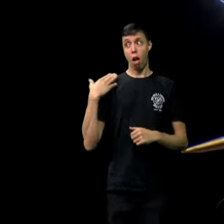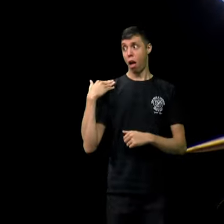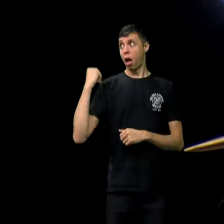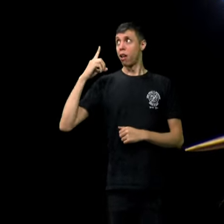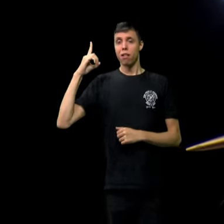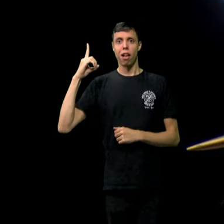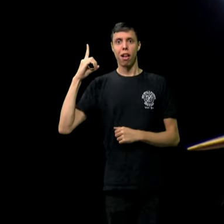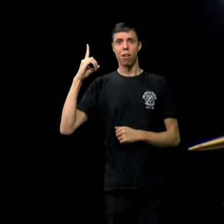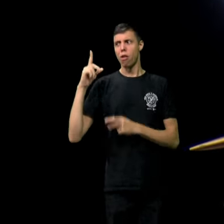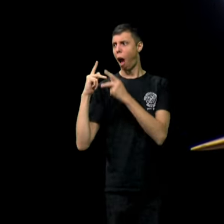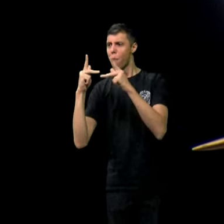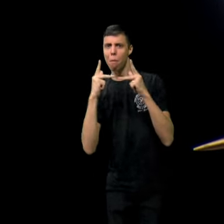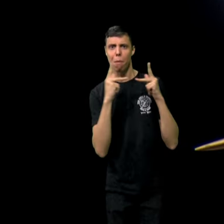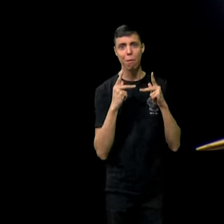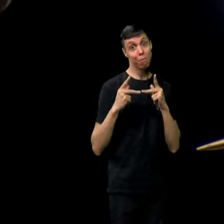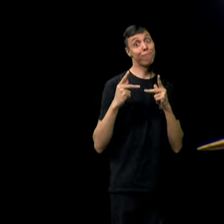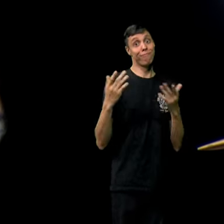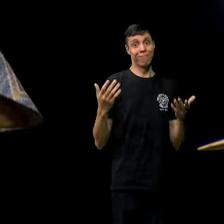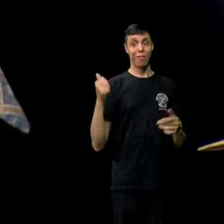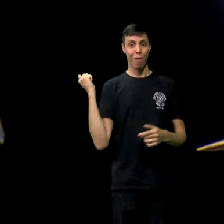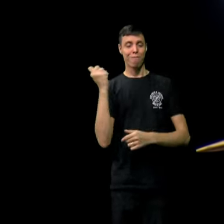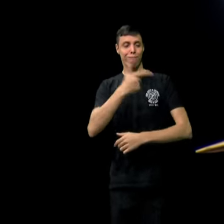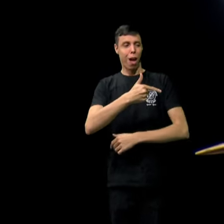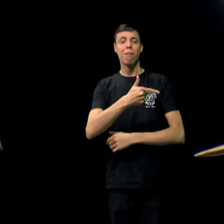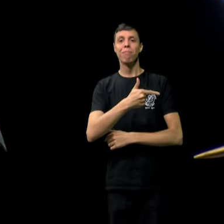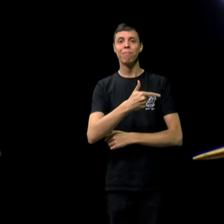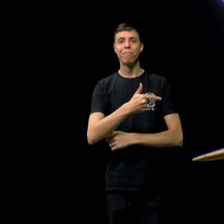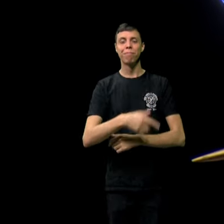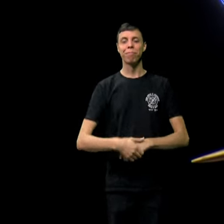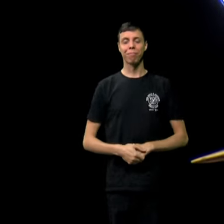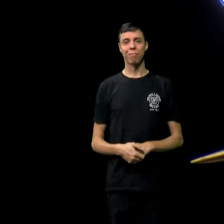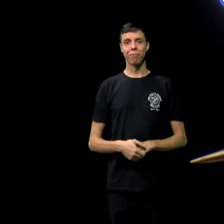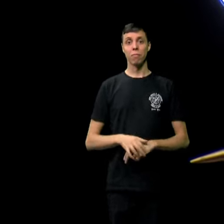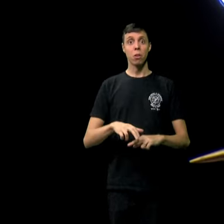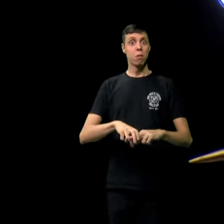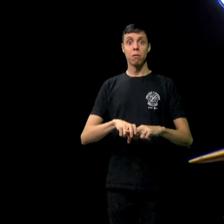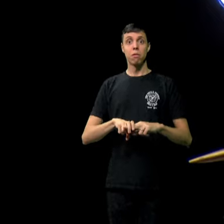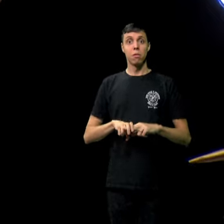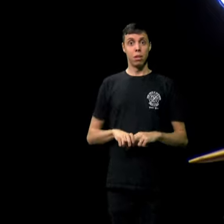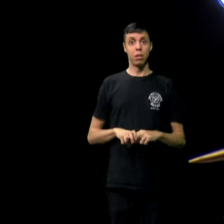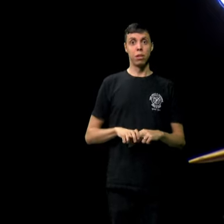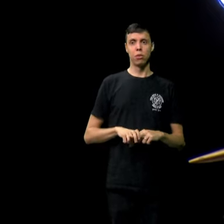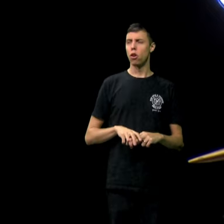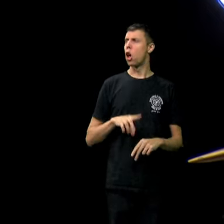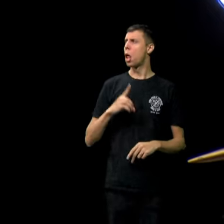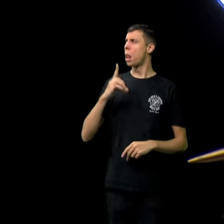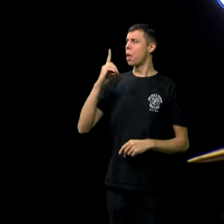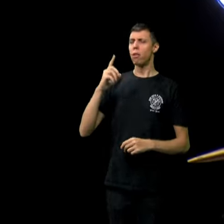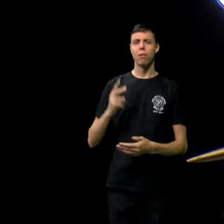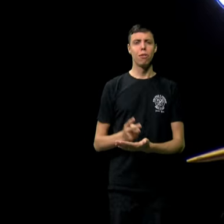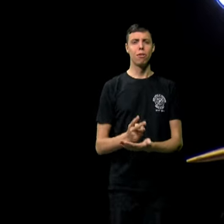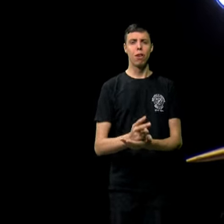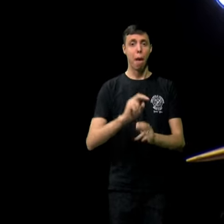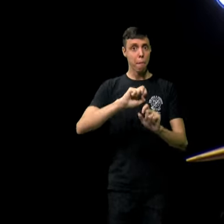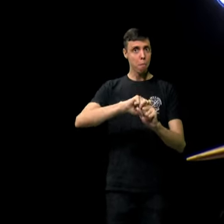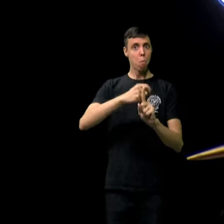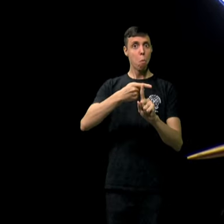também Deus é bom, é bem interessado. Você sabia disso, né? Por isso Ele não dá 5 para quem produz 1.